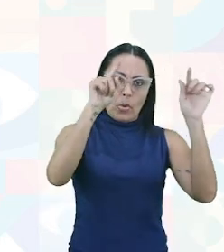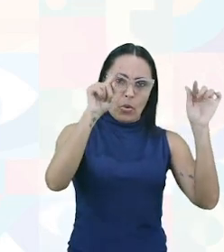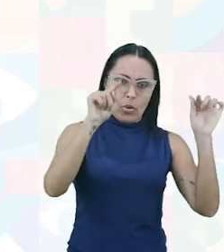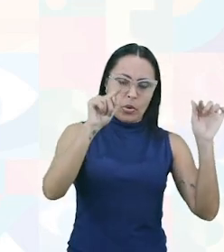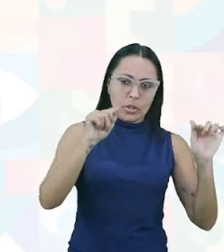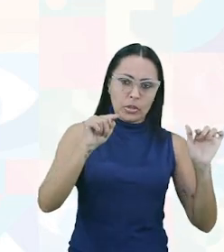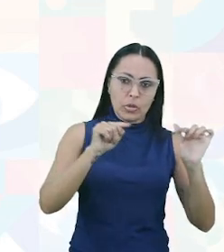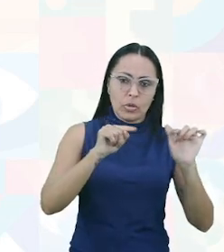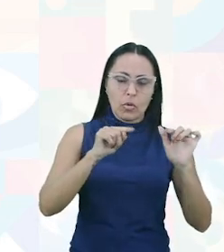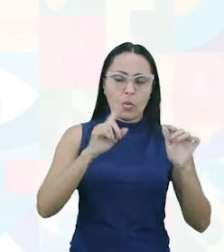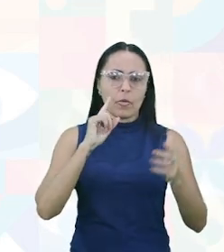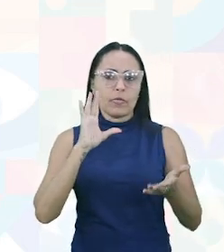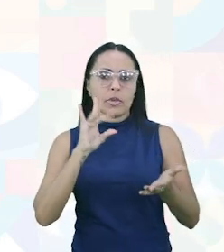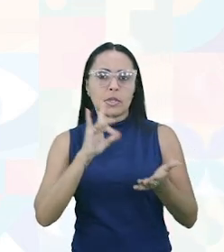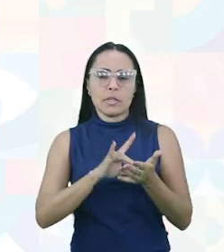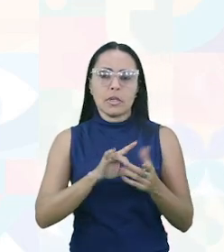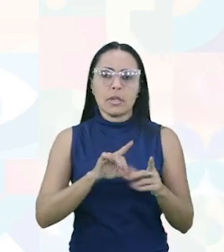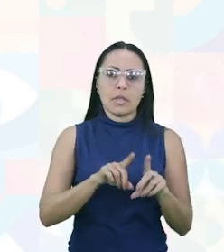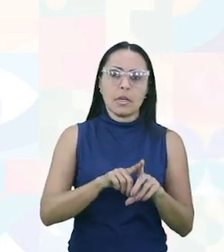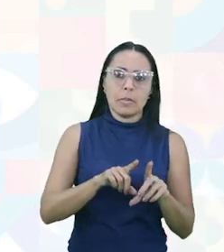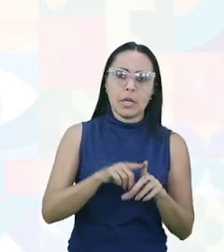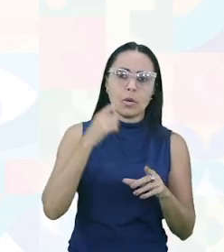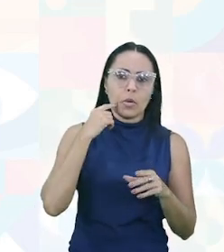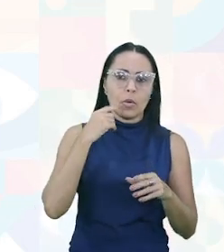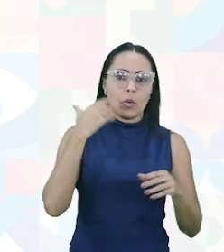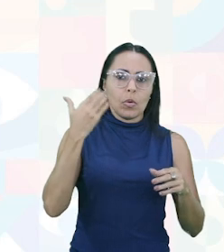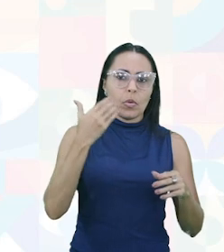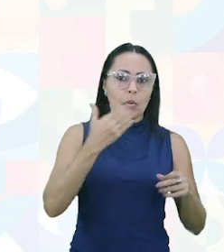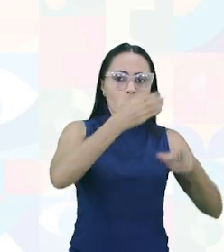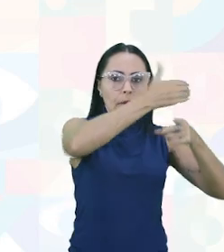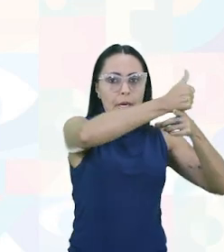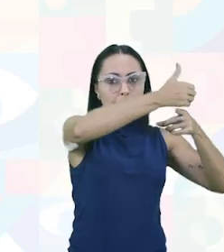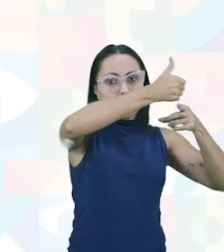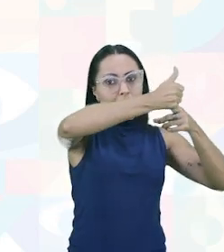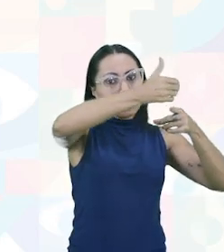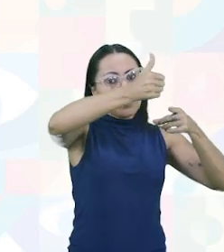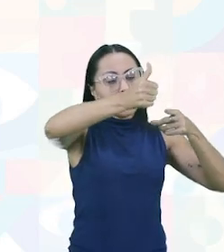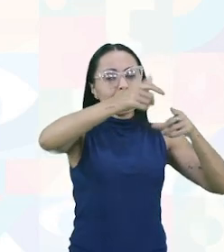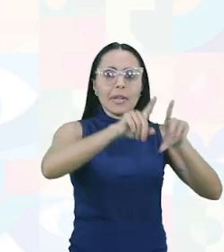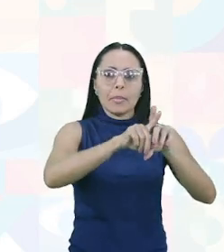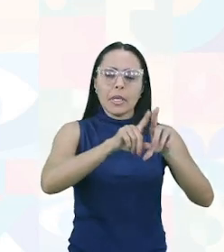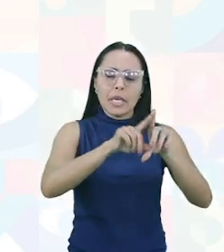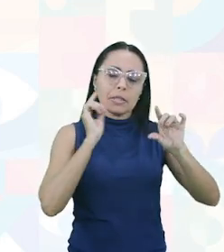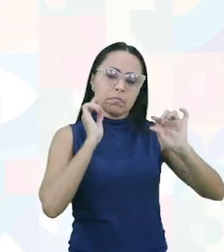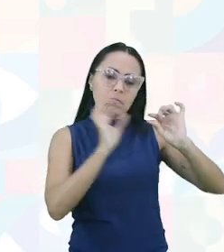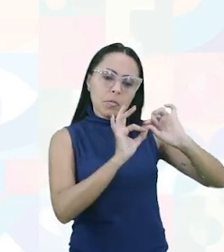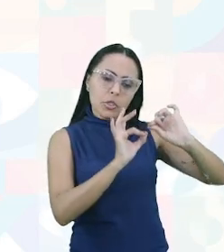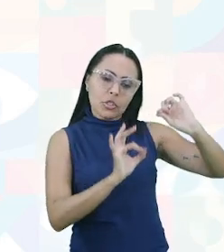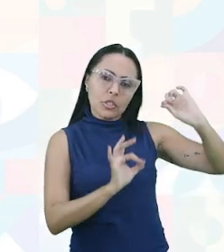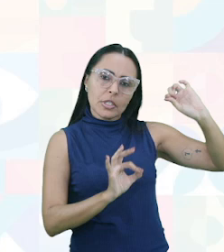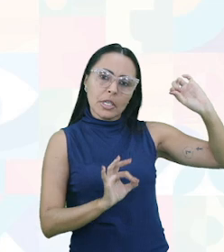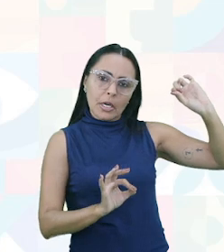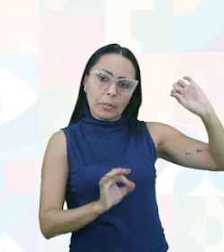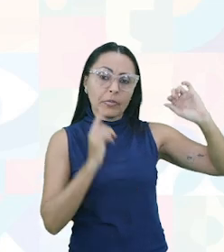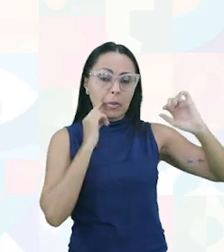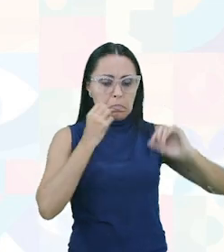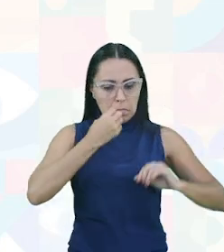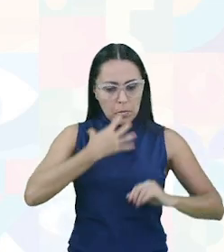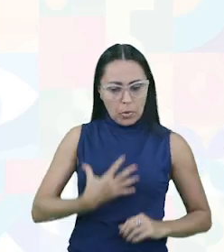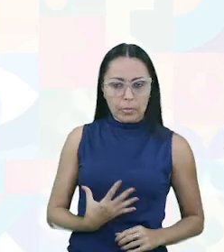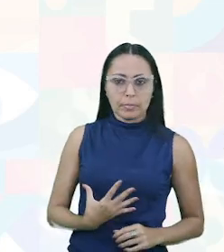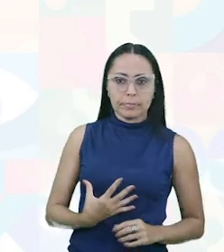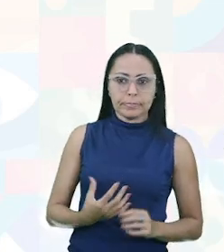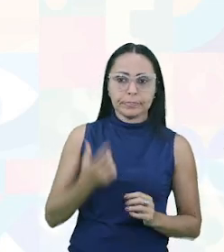fixar a tela com o grampeador. E essa pinça ajuda a esticar para ficar com uma boa tensão. O